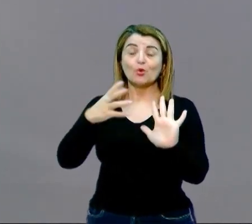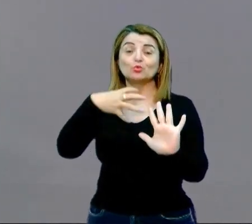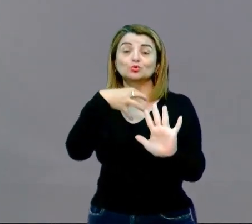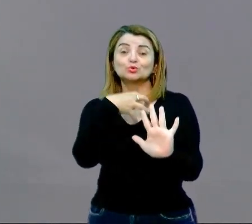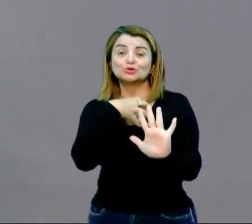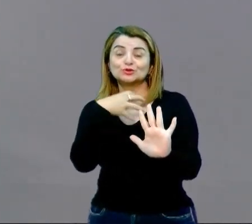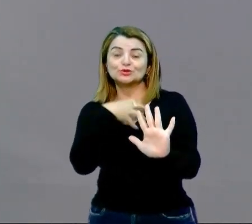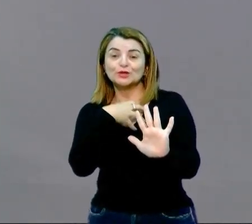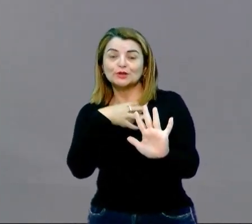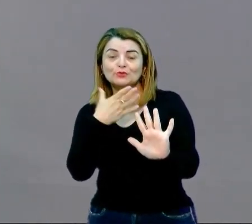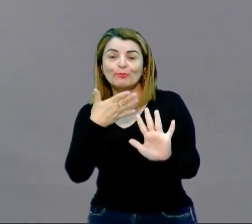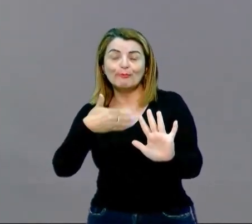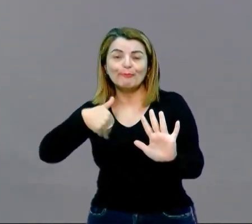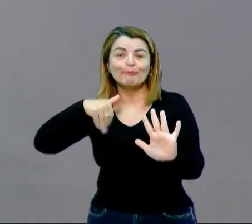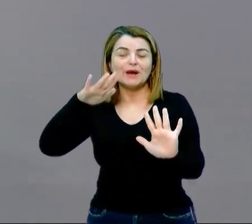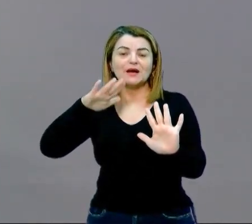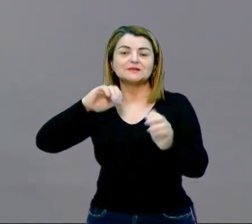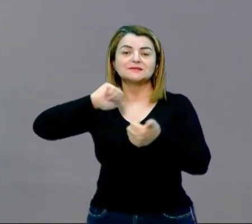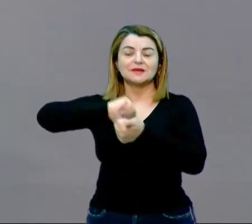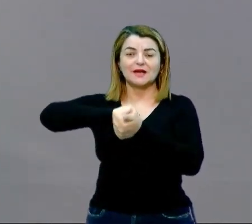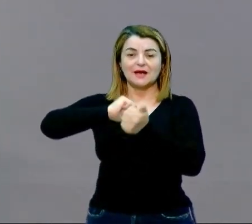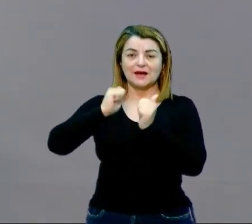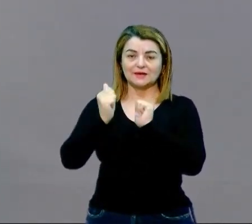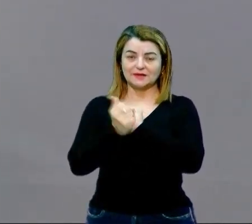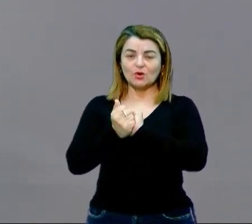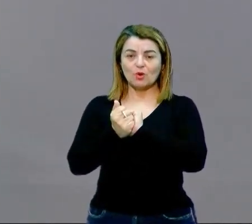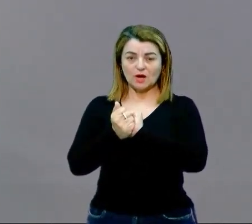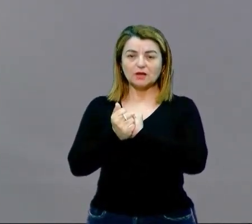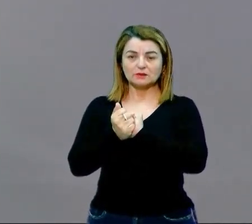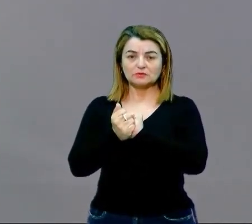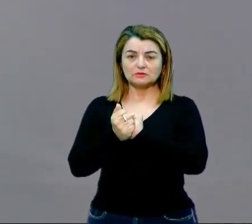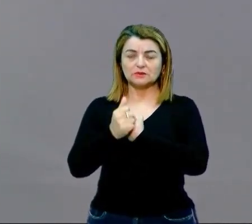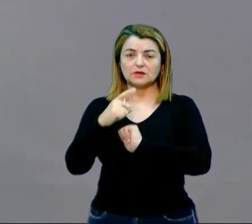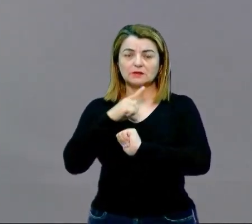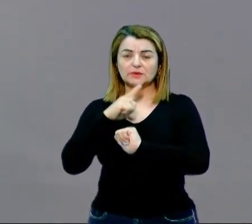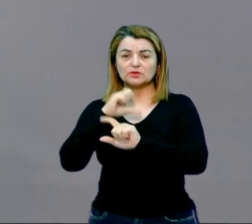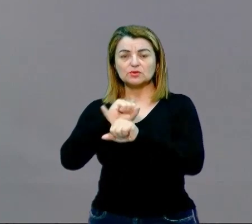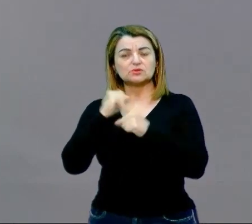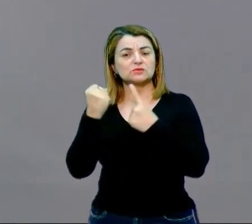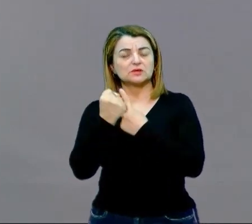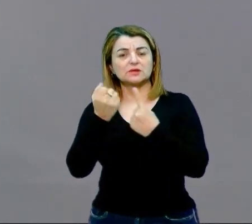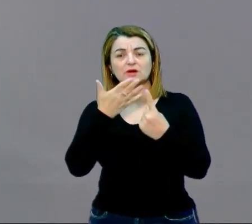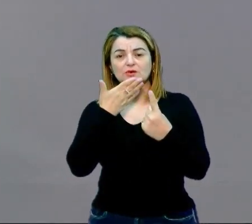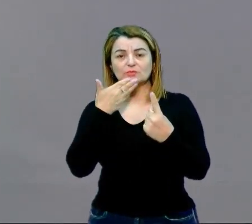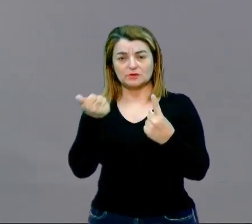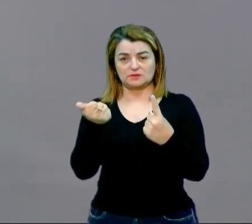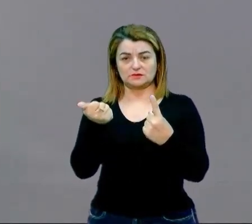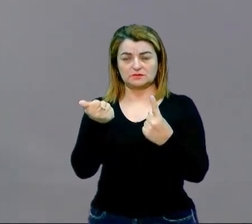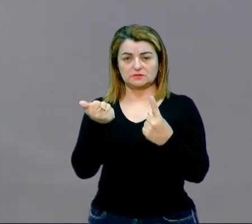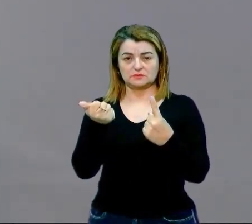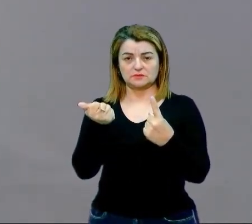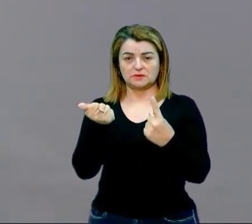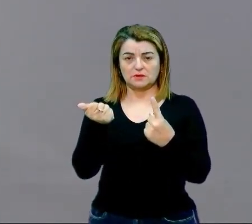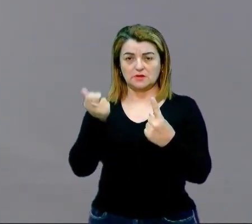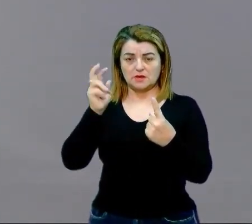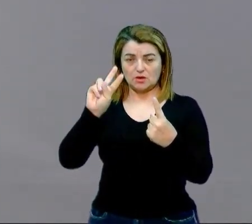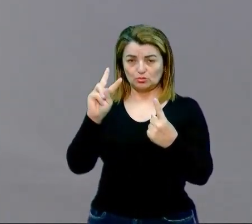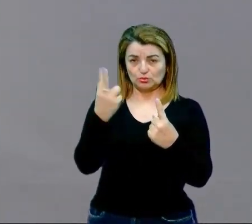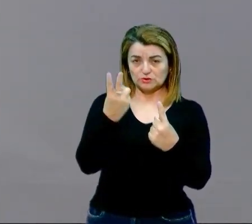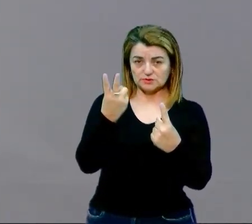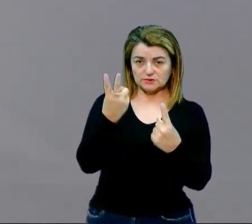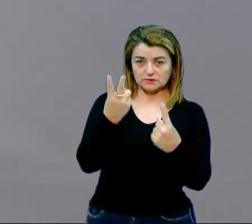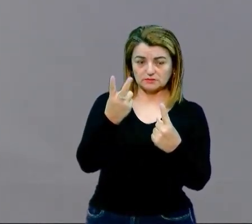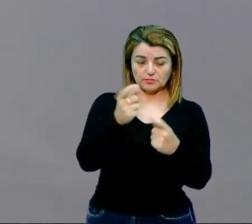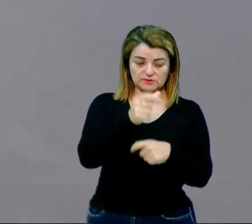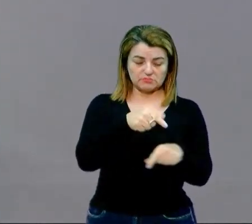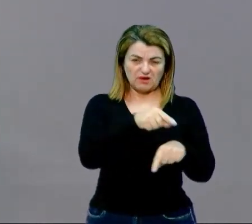maneira mais adequada para que a gente possa tornar a sociedade um pouco melhor, reutilizando essas pessoas que podem